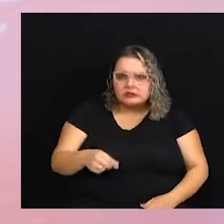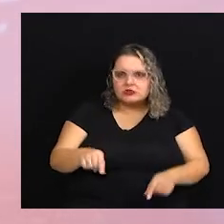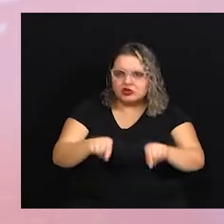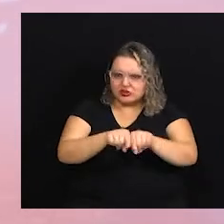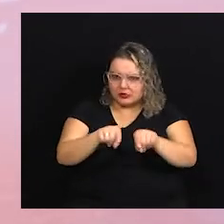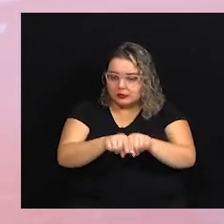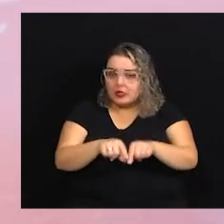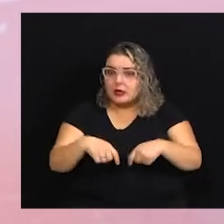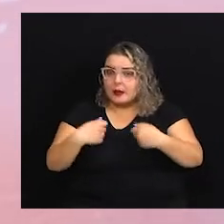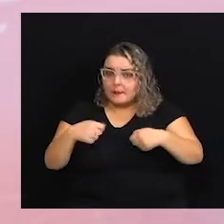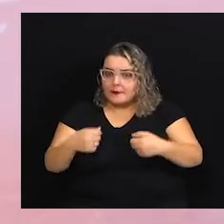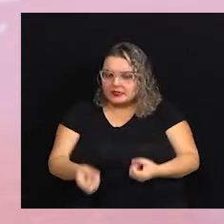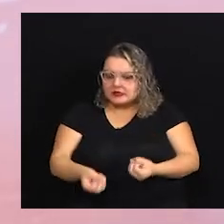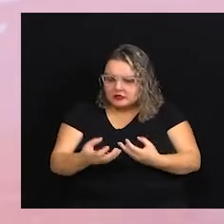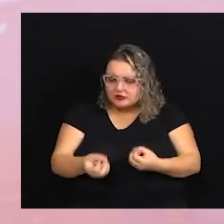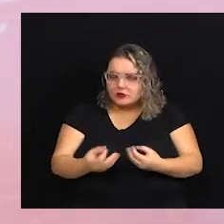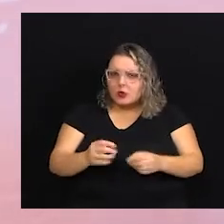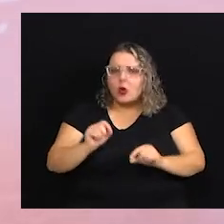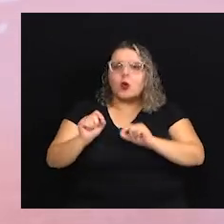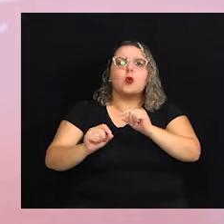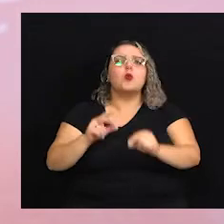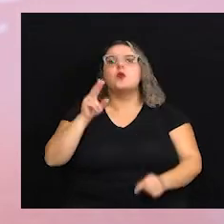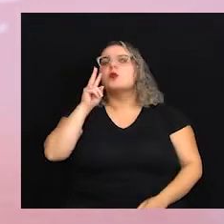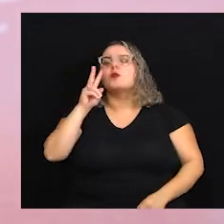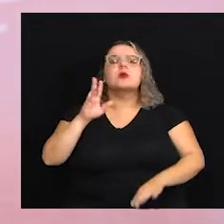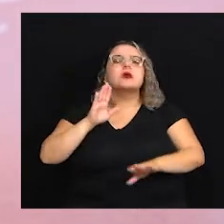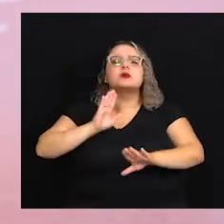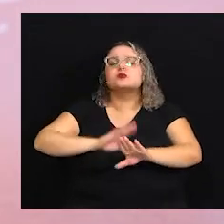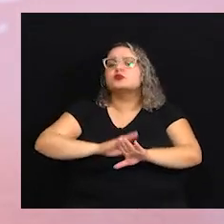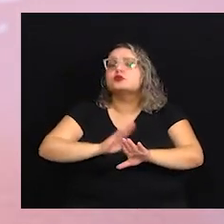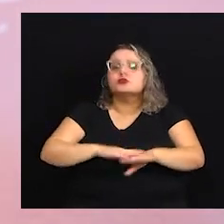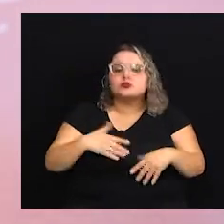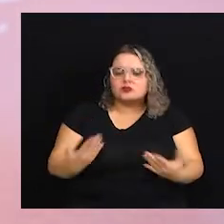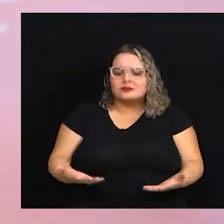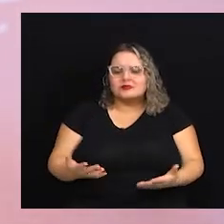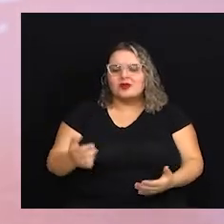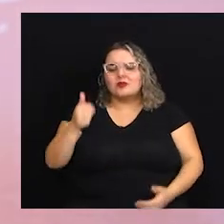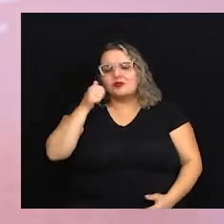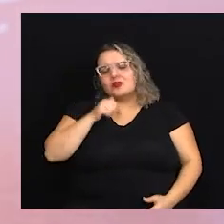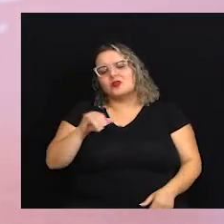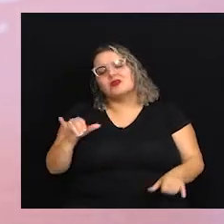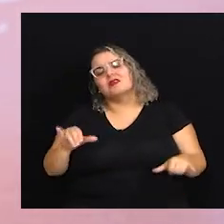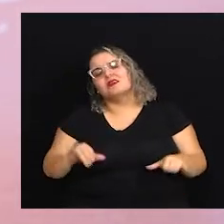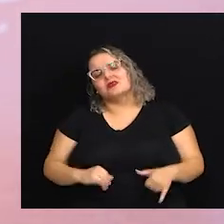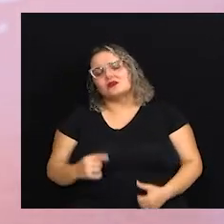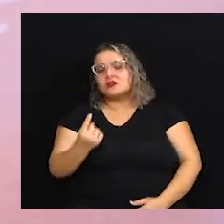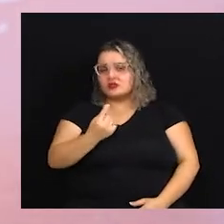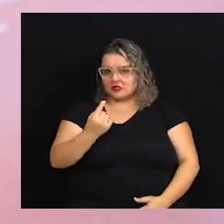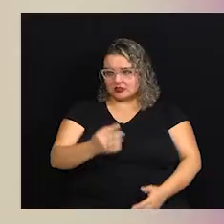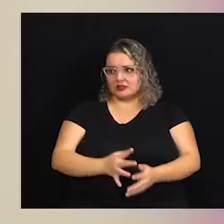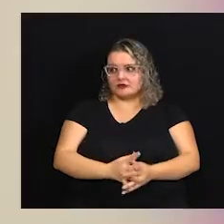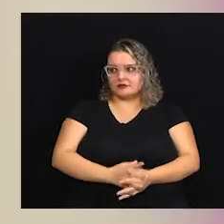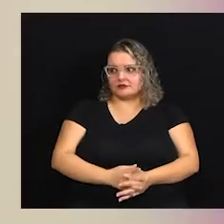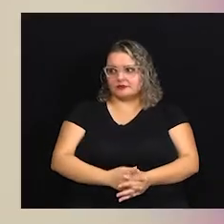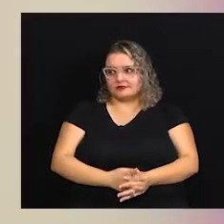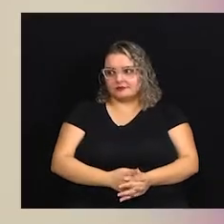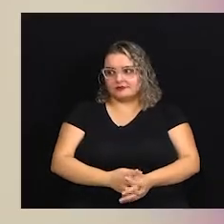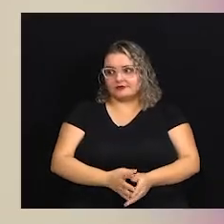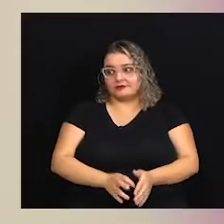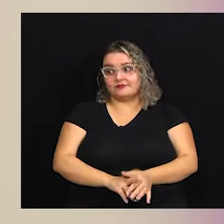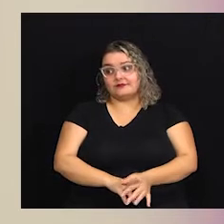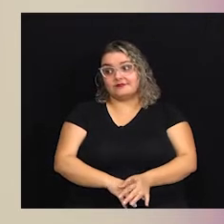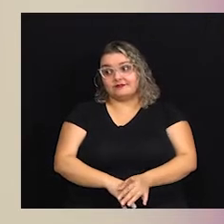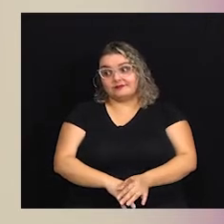também precisam se informar. O que você vê na prática? A mulher acaba sofrendo nesse período todo sozinha?